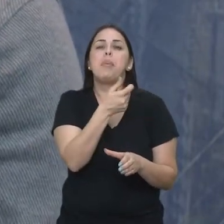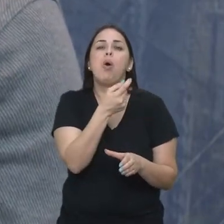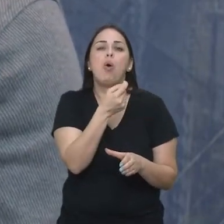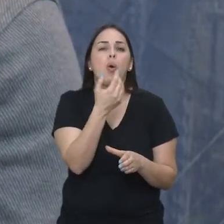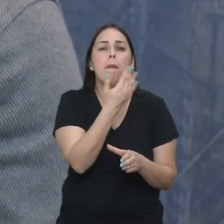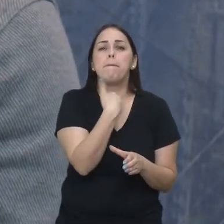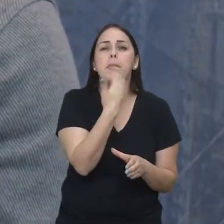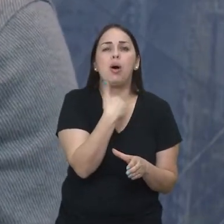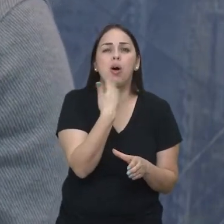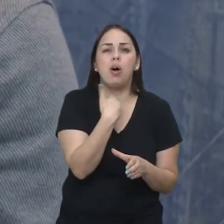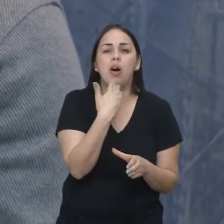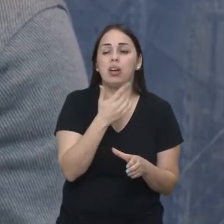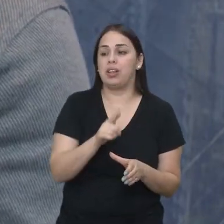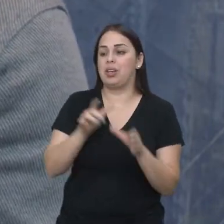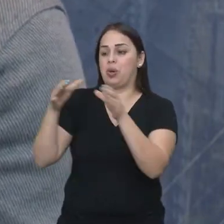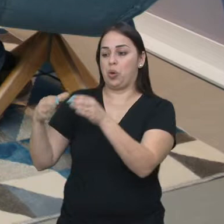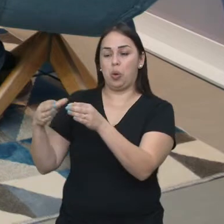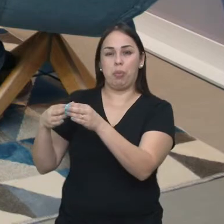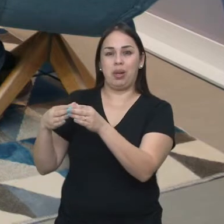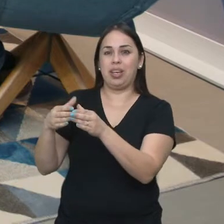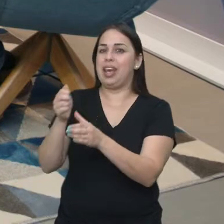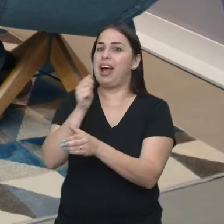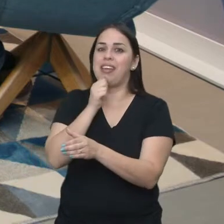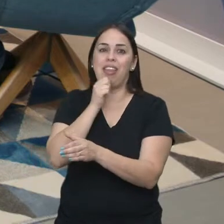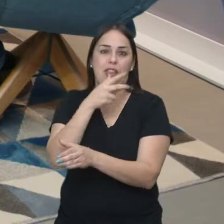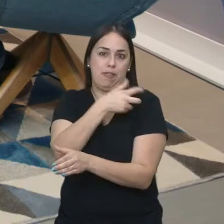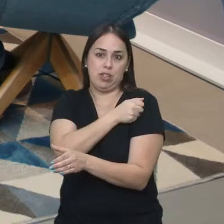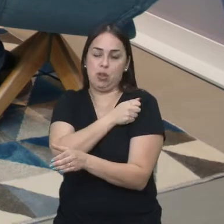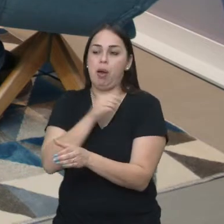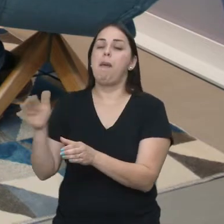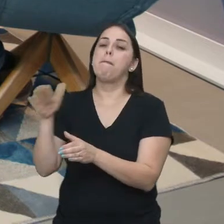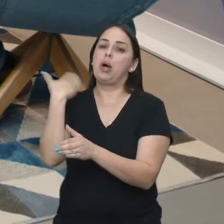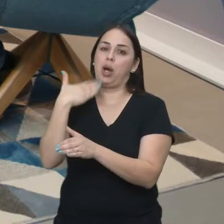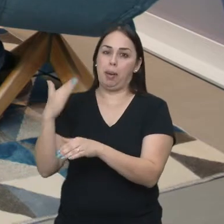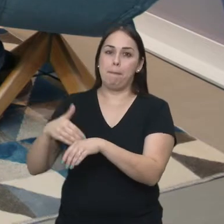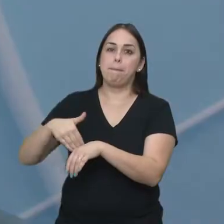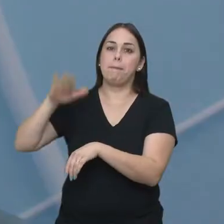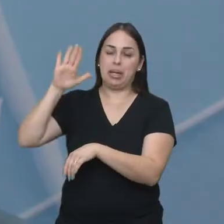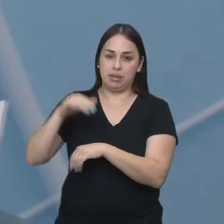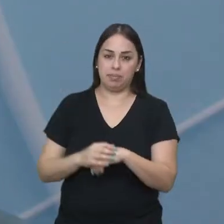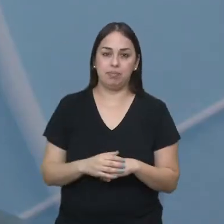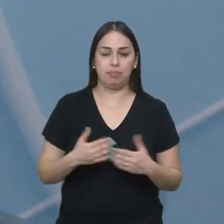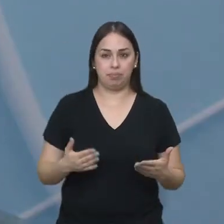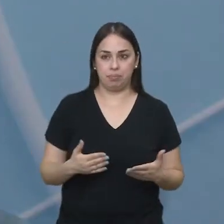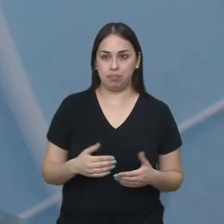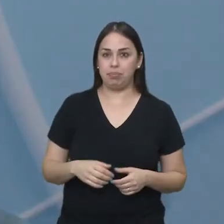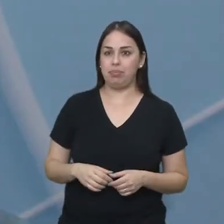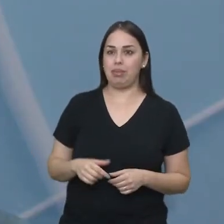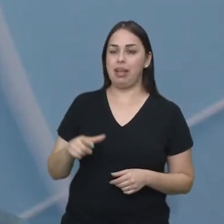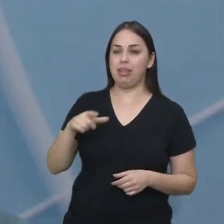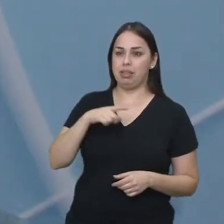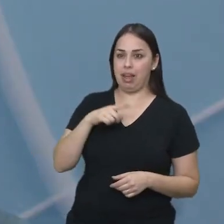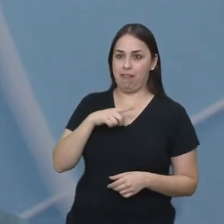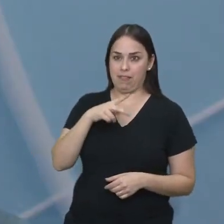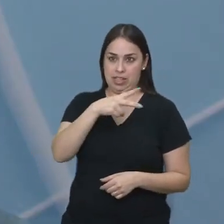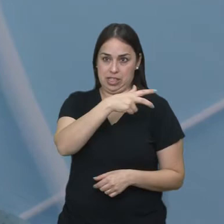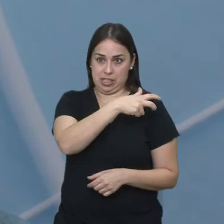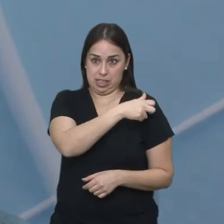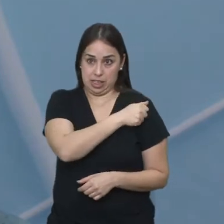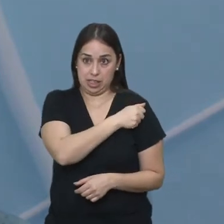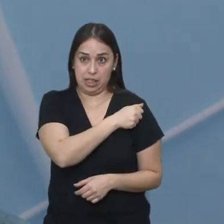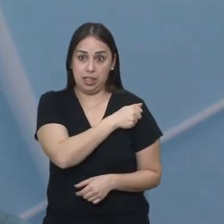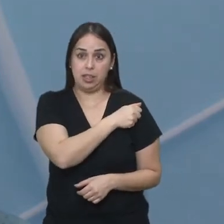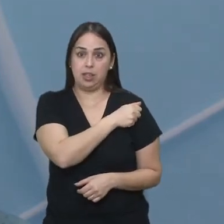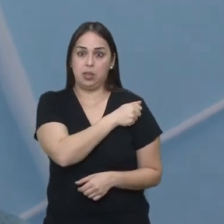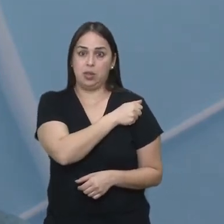graves do que aqueles não vacinados. Doutor e Cristina, tem algumas vacinas que são